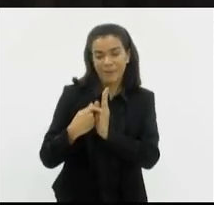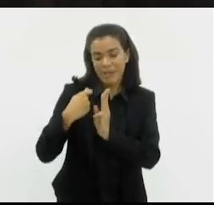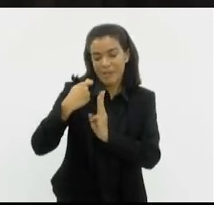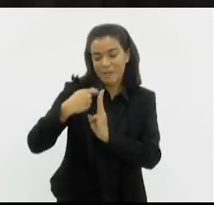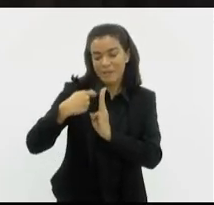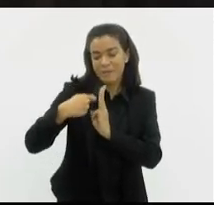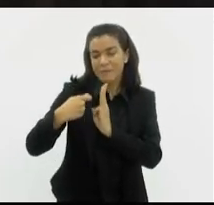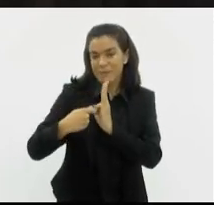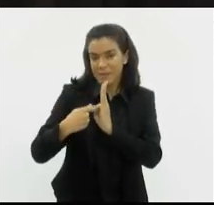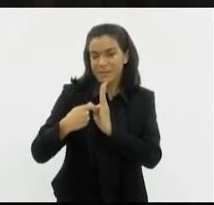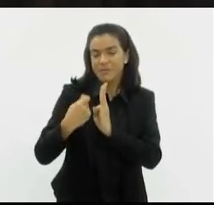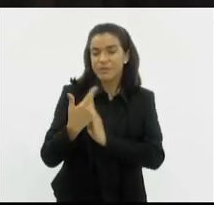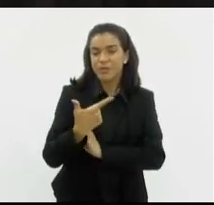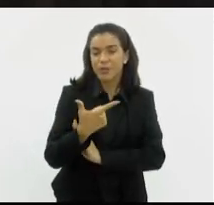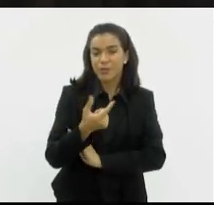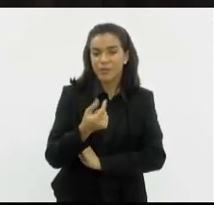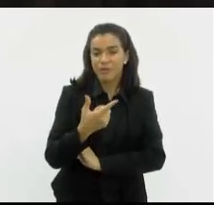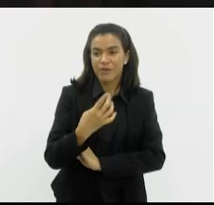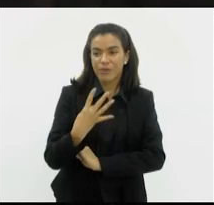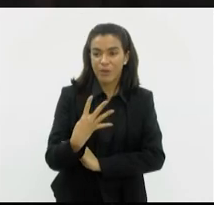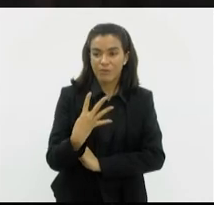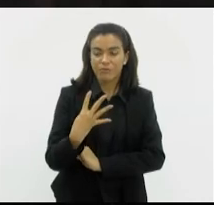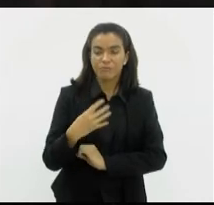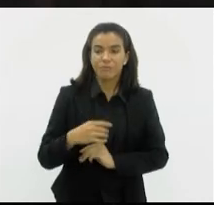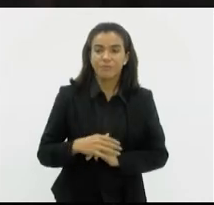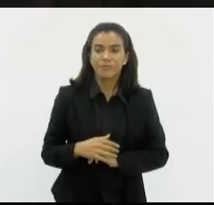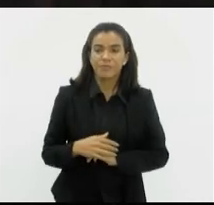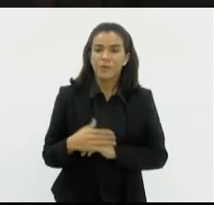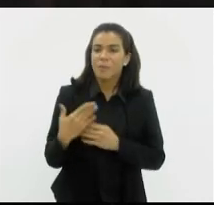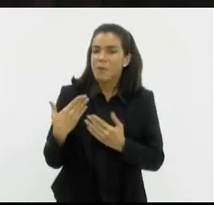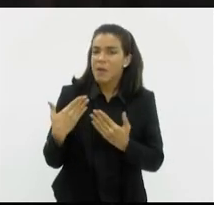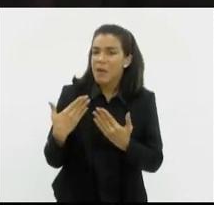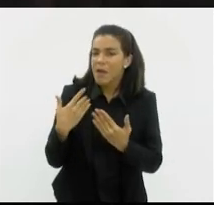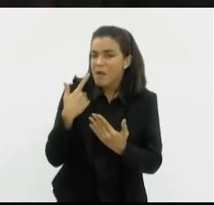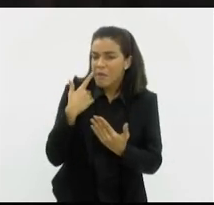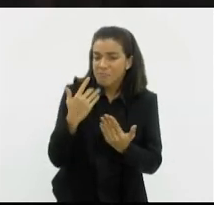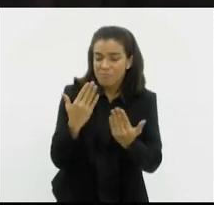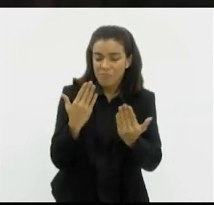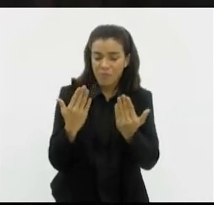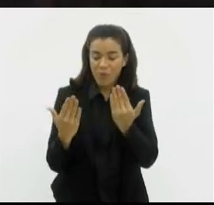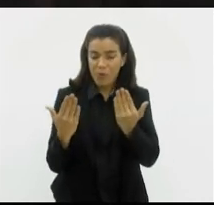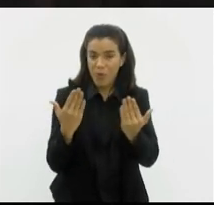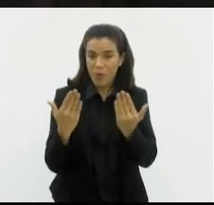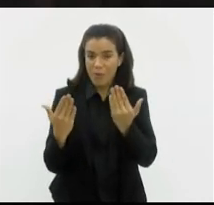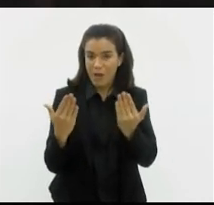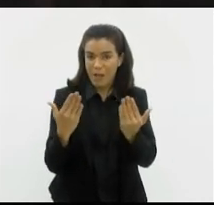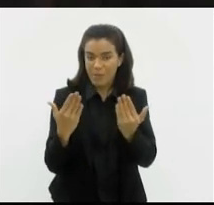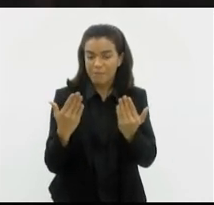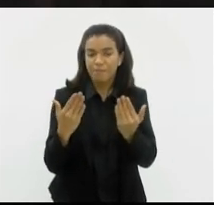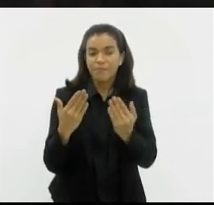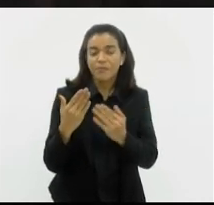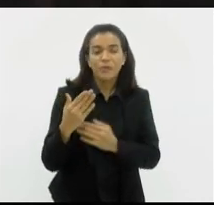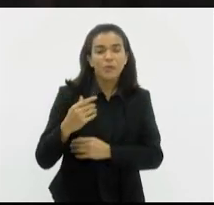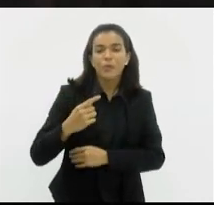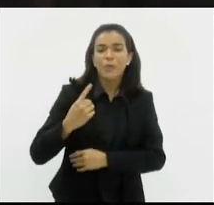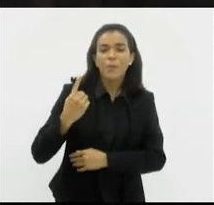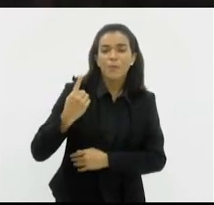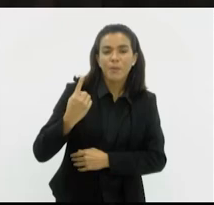para cotejá-las com as receitas do primeiro trimestre